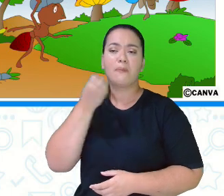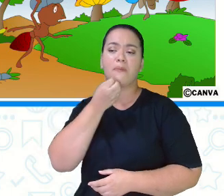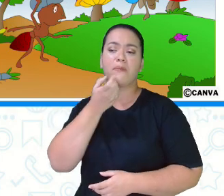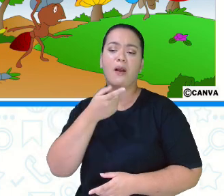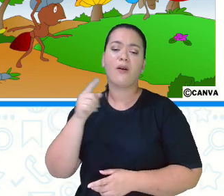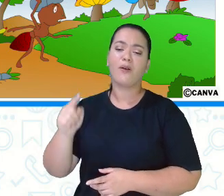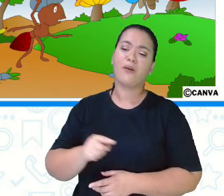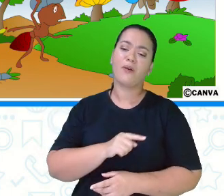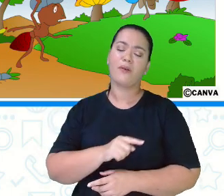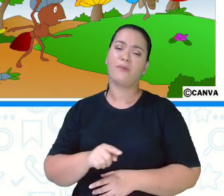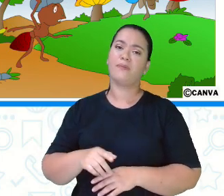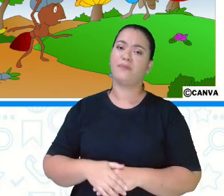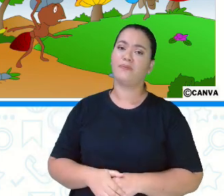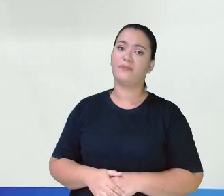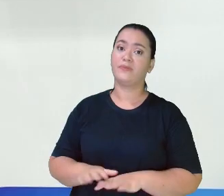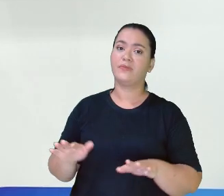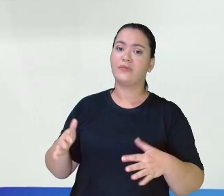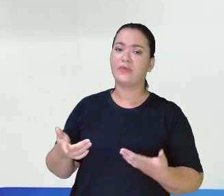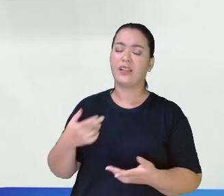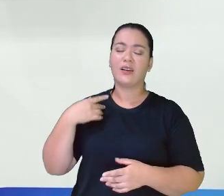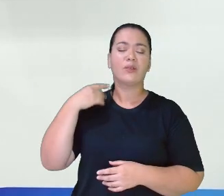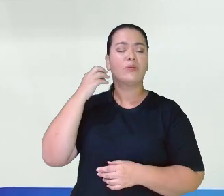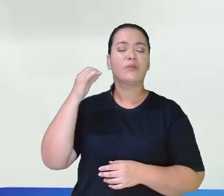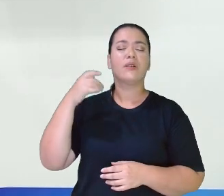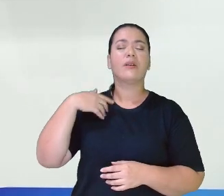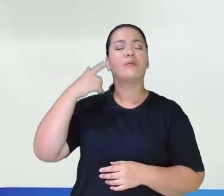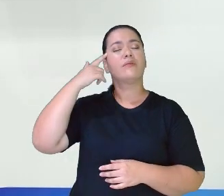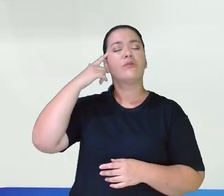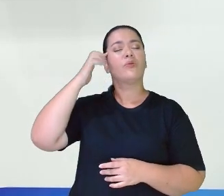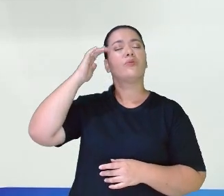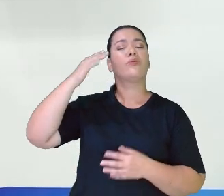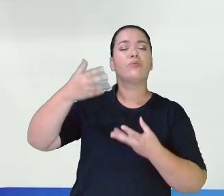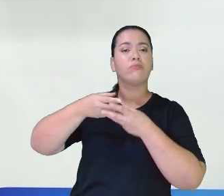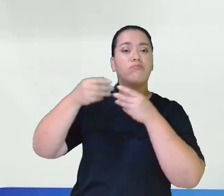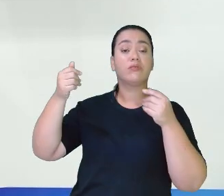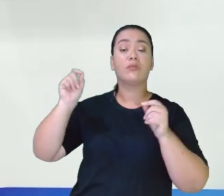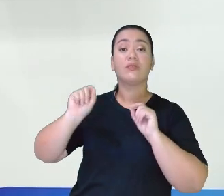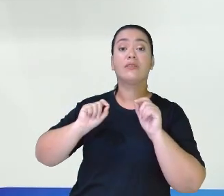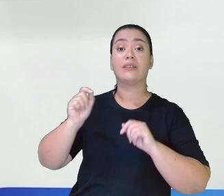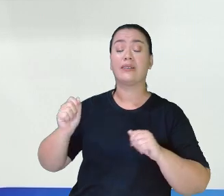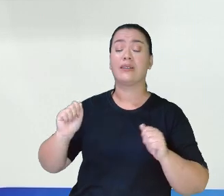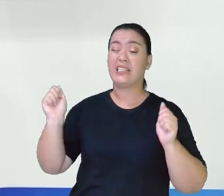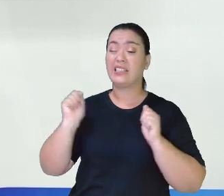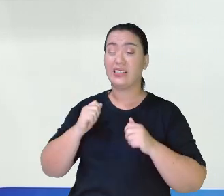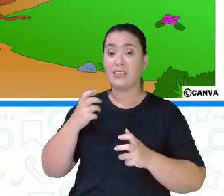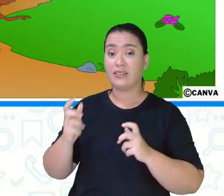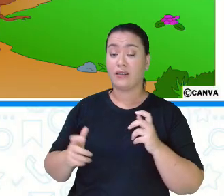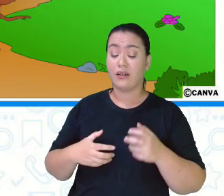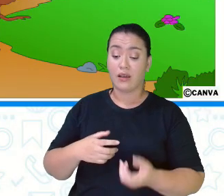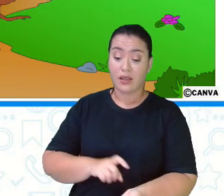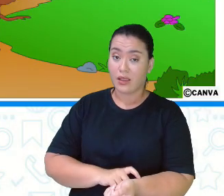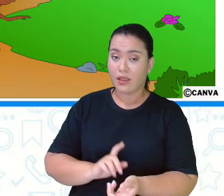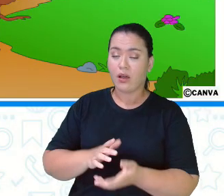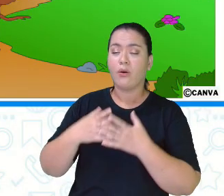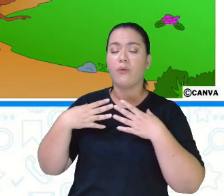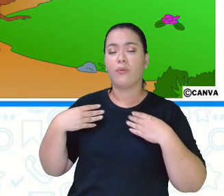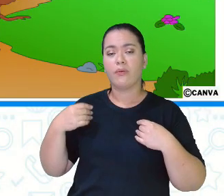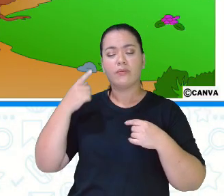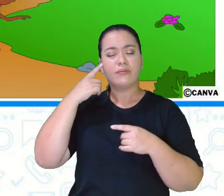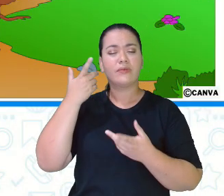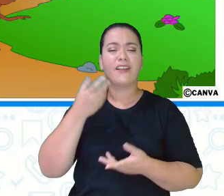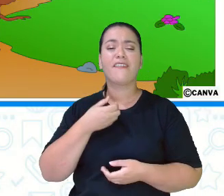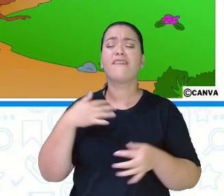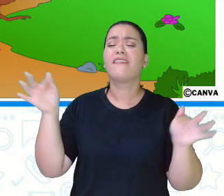nos proporcionou. Aquele chiado nos distraía e aliviava o trabalho. Dizíamos sempre,